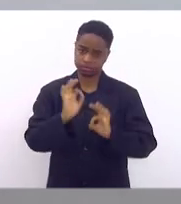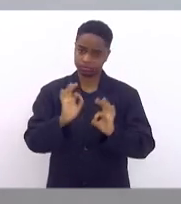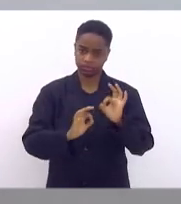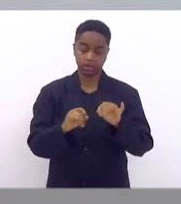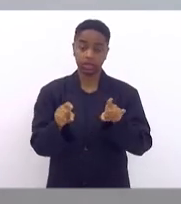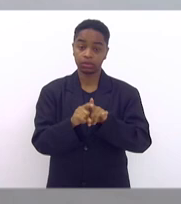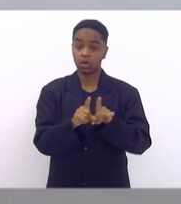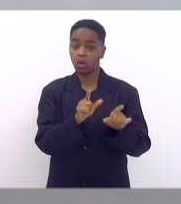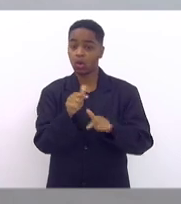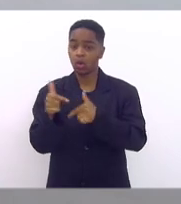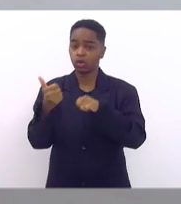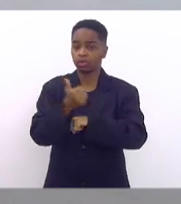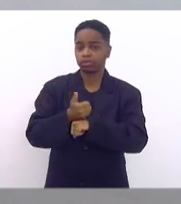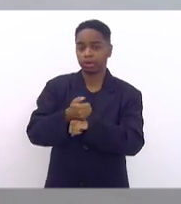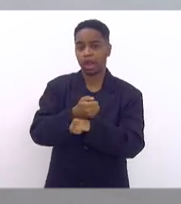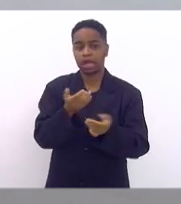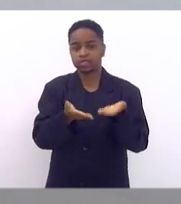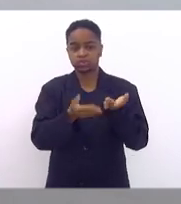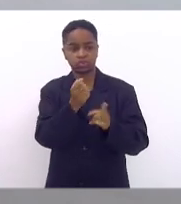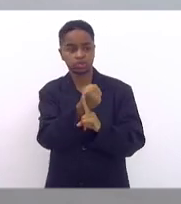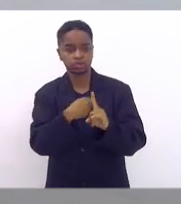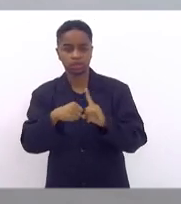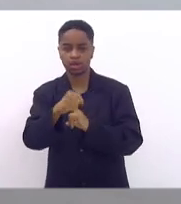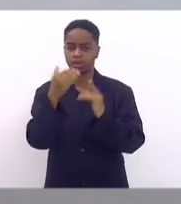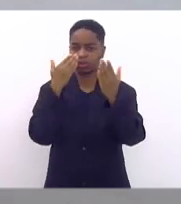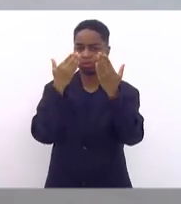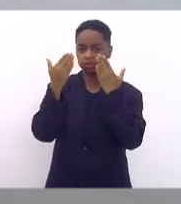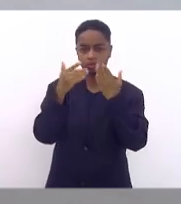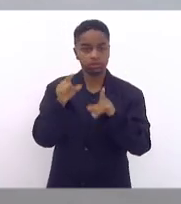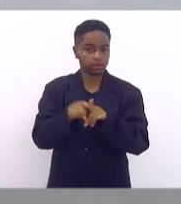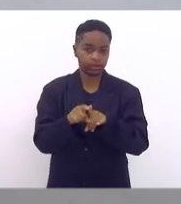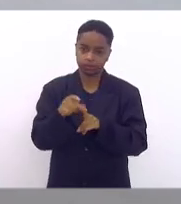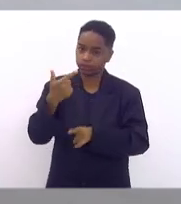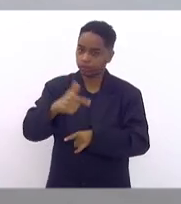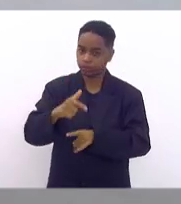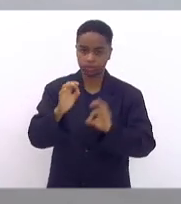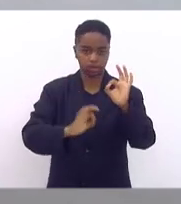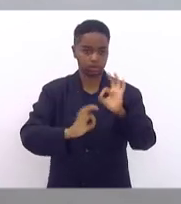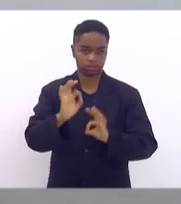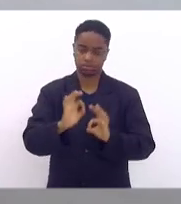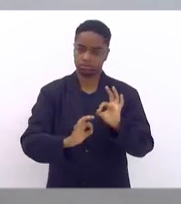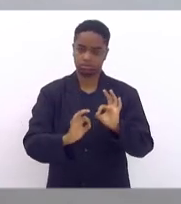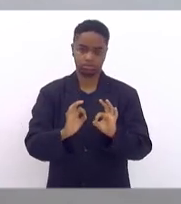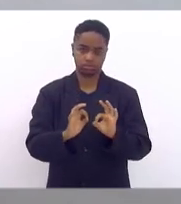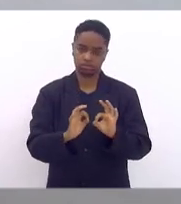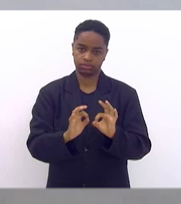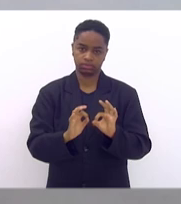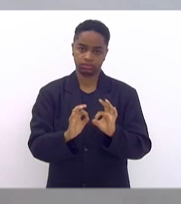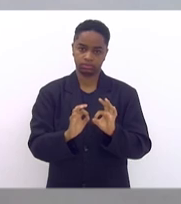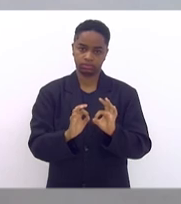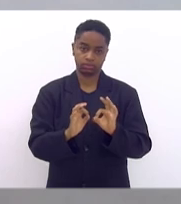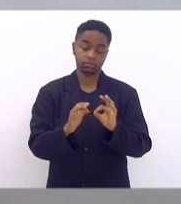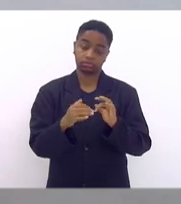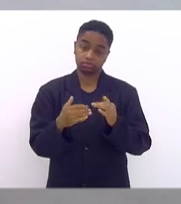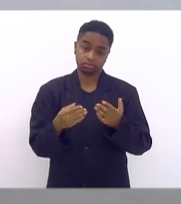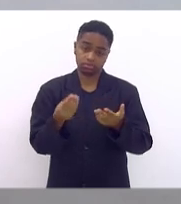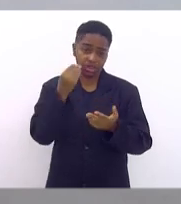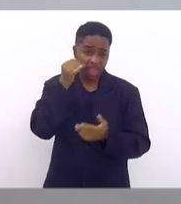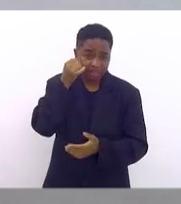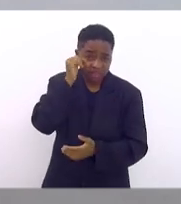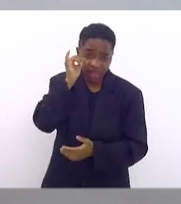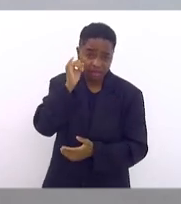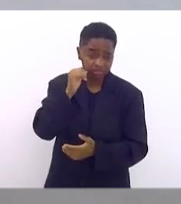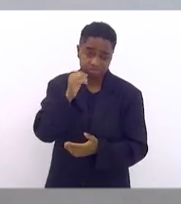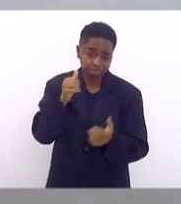Outros profissionais, como assistentes sociais, psicólogos, também não estão preparados para prevenir muito menos, porque